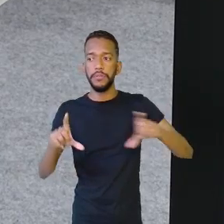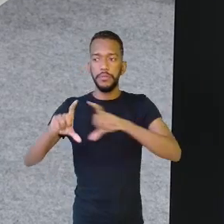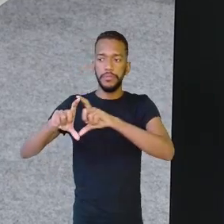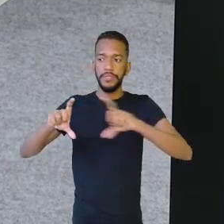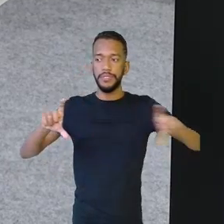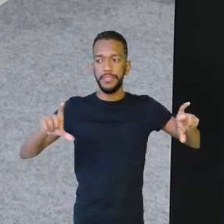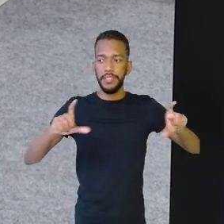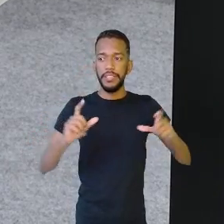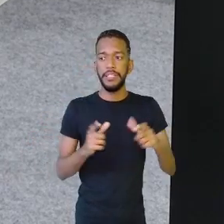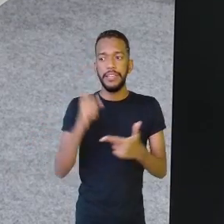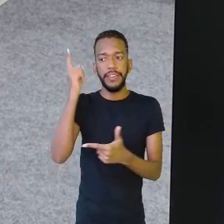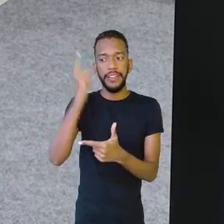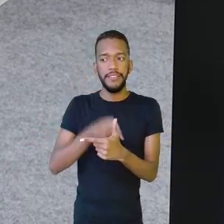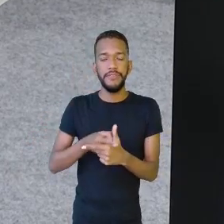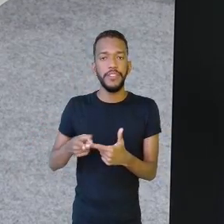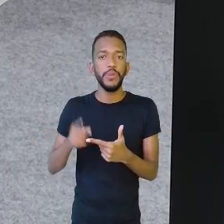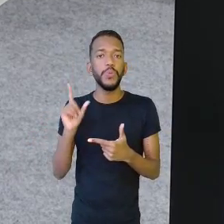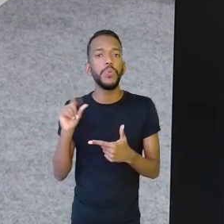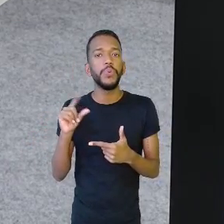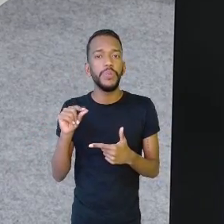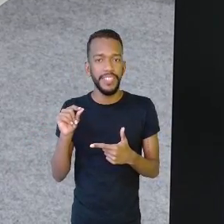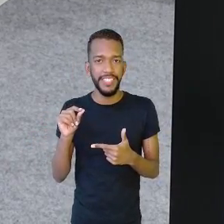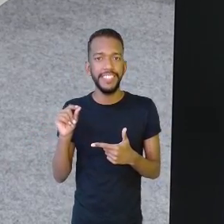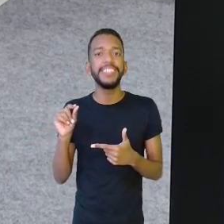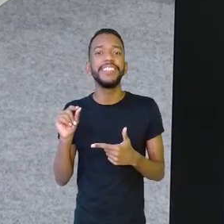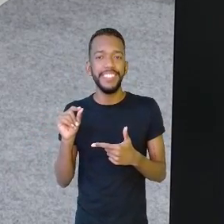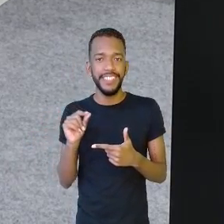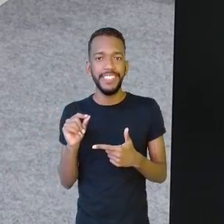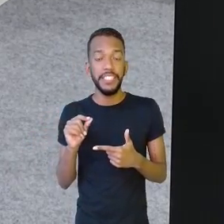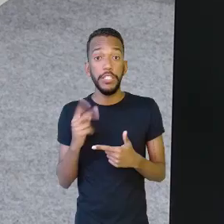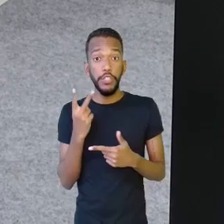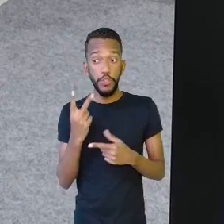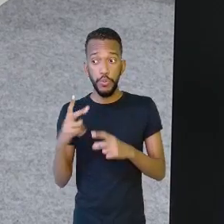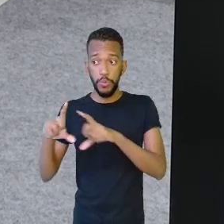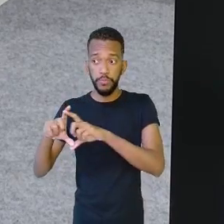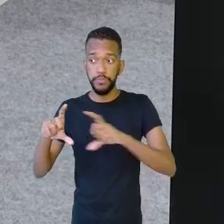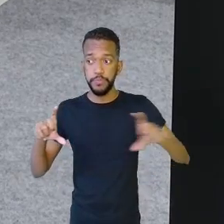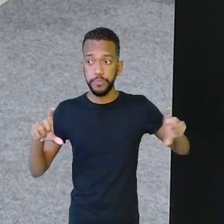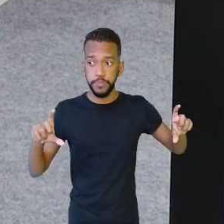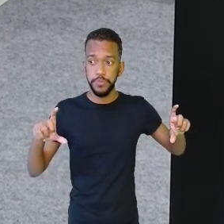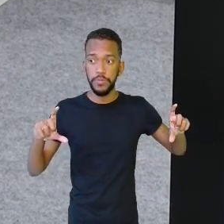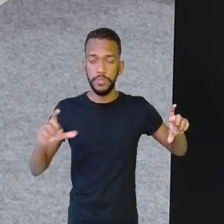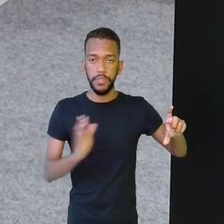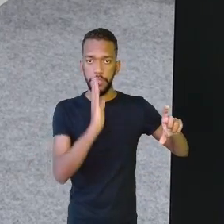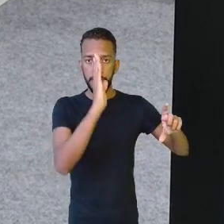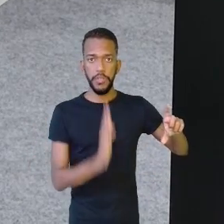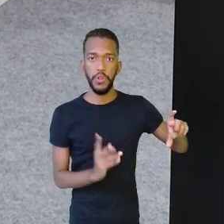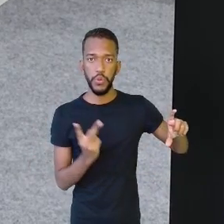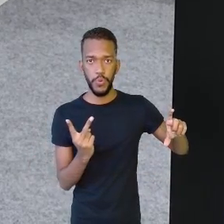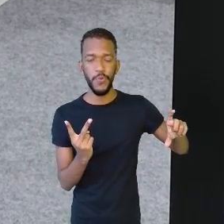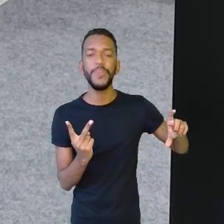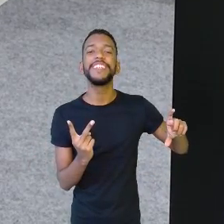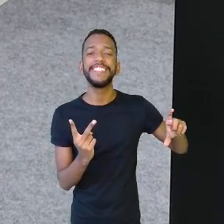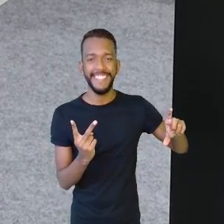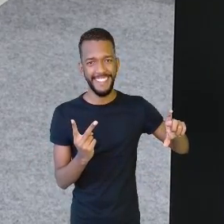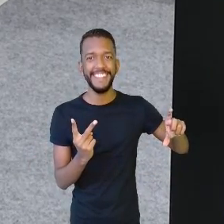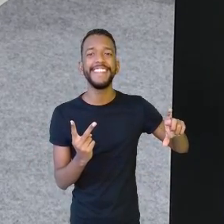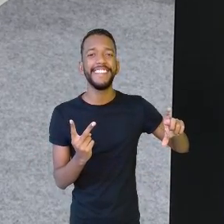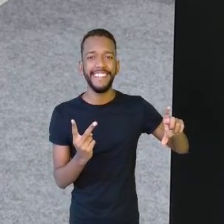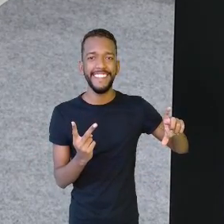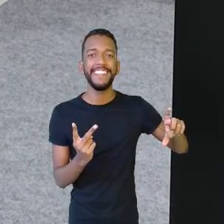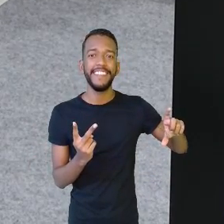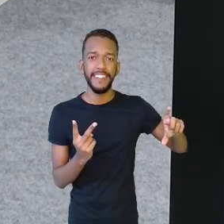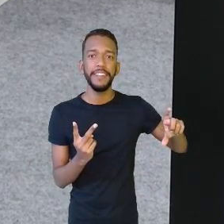foi dividido em quantas partes? 2 partes. Olha só. Então, esta é a